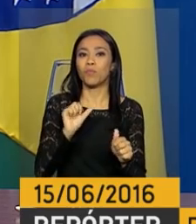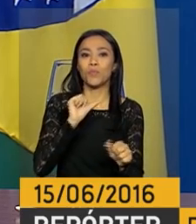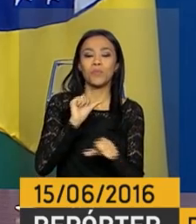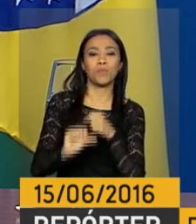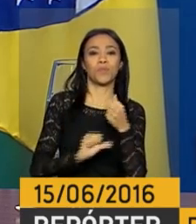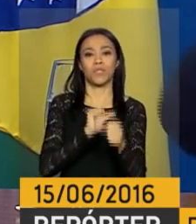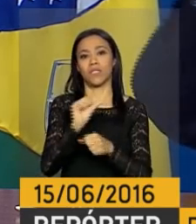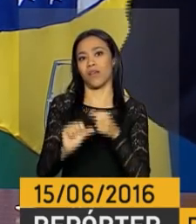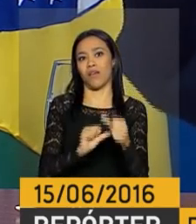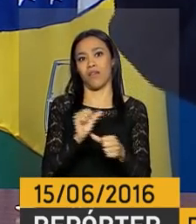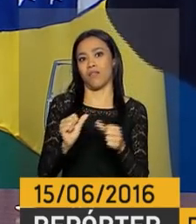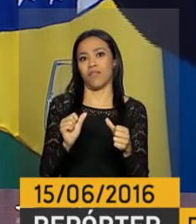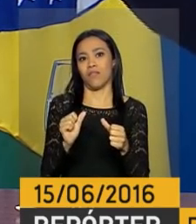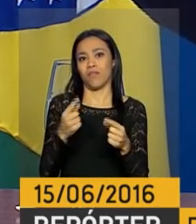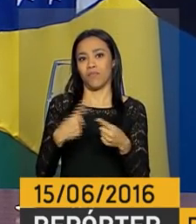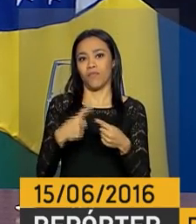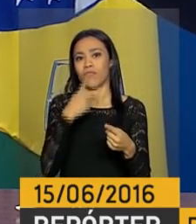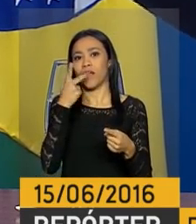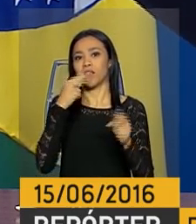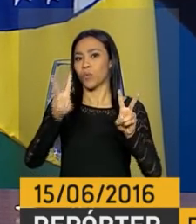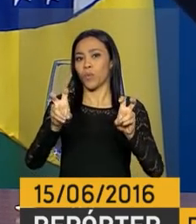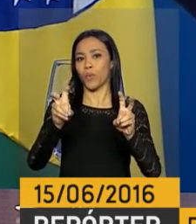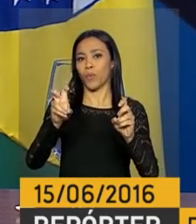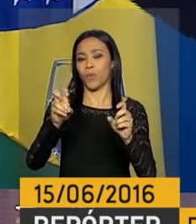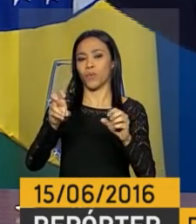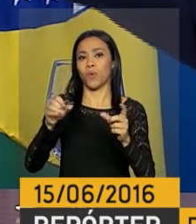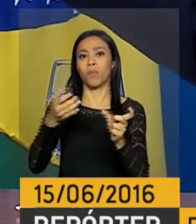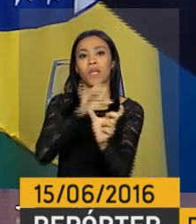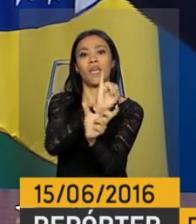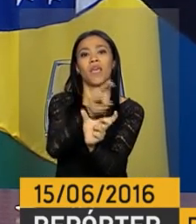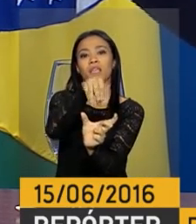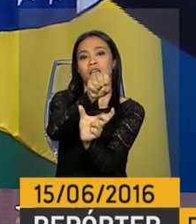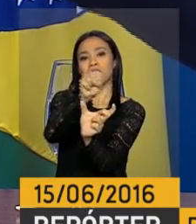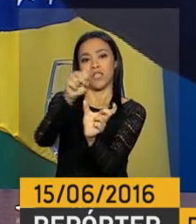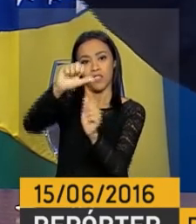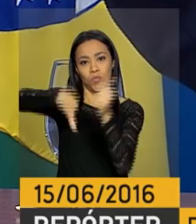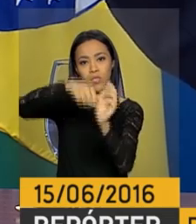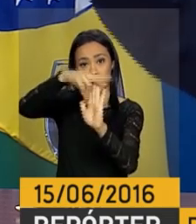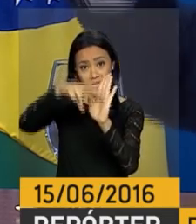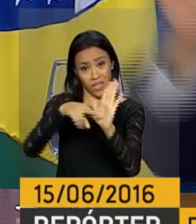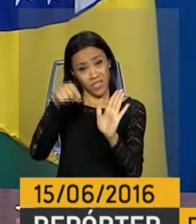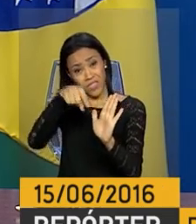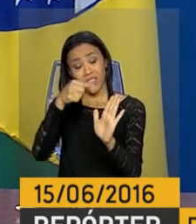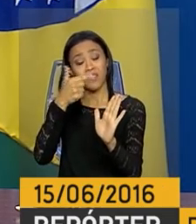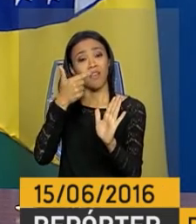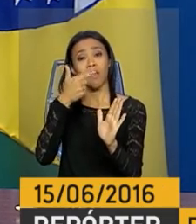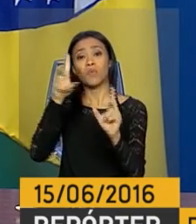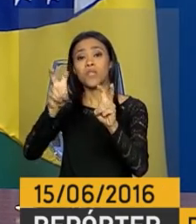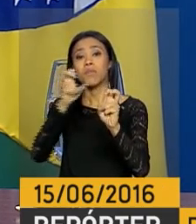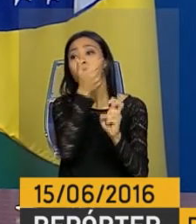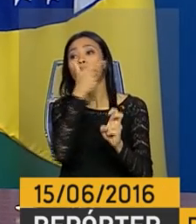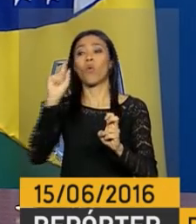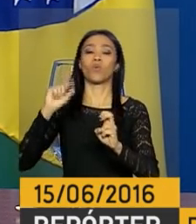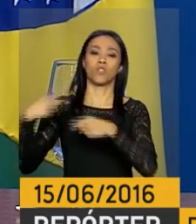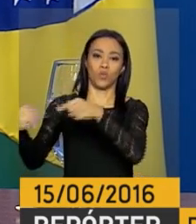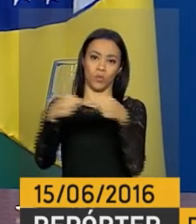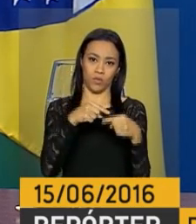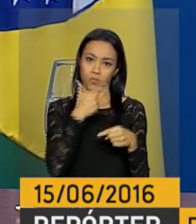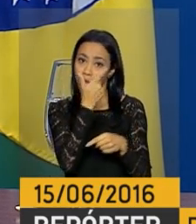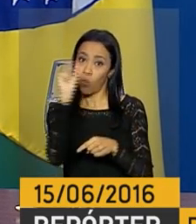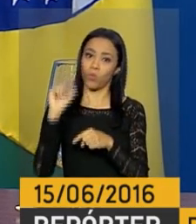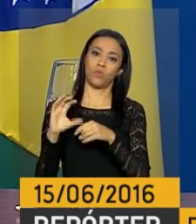de hoje paraa previdência, porque isso é objeto de uma outra discussão, de um outro grupo de trabalho, etc. de outra medida.